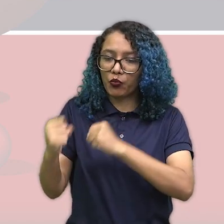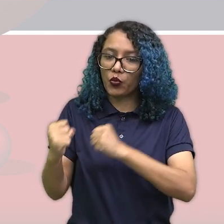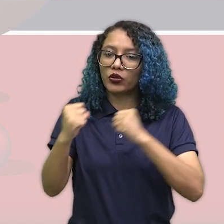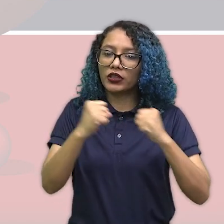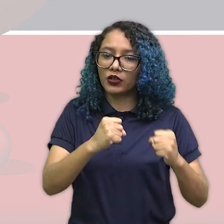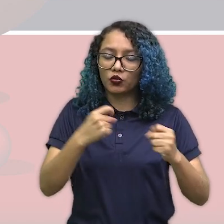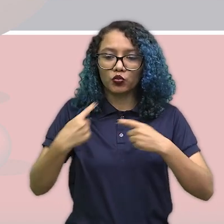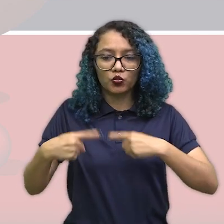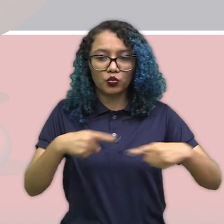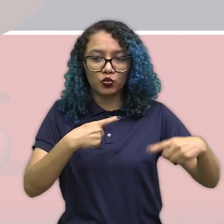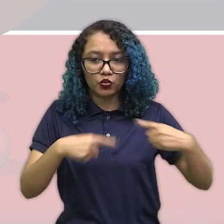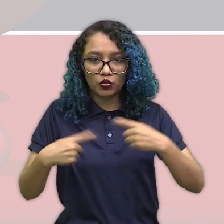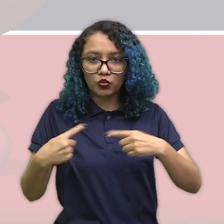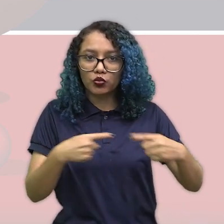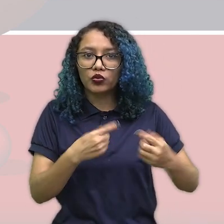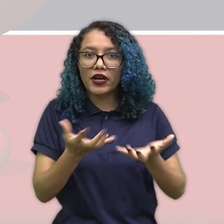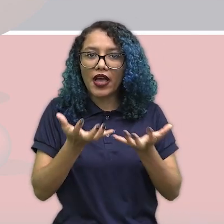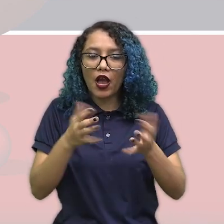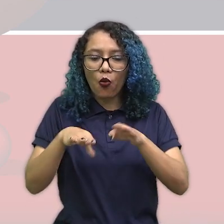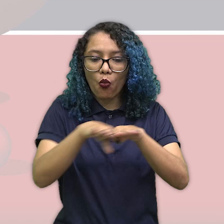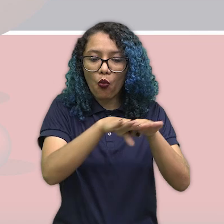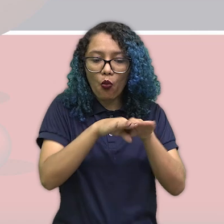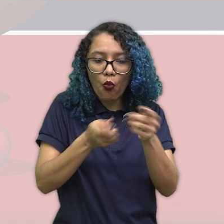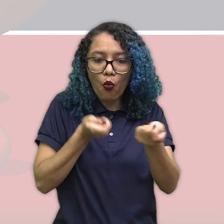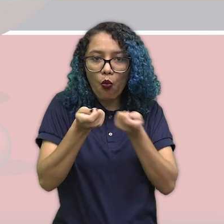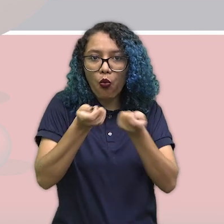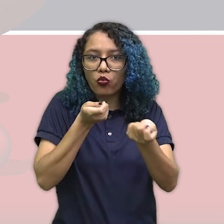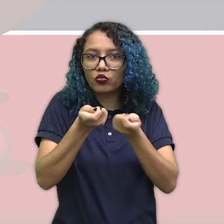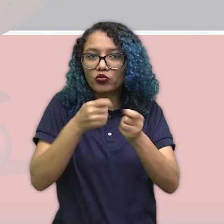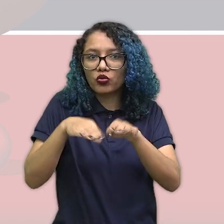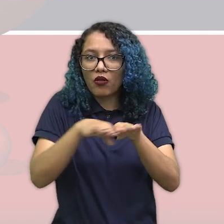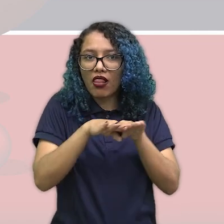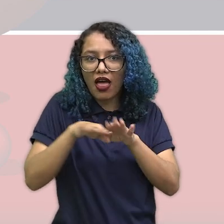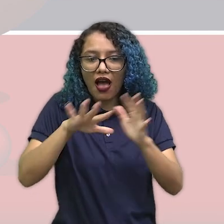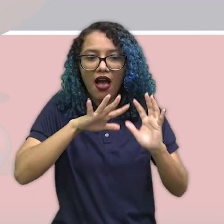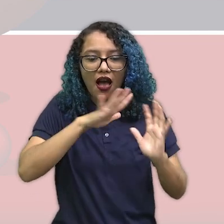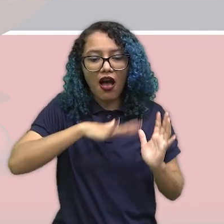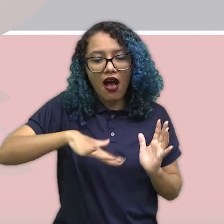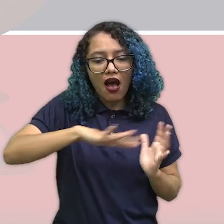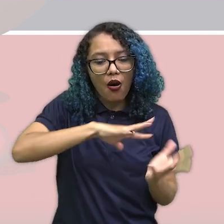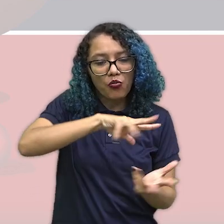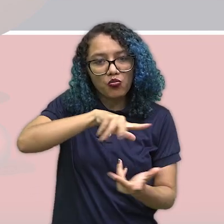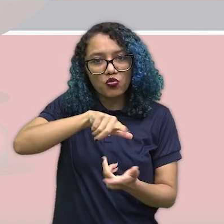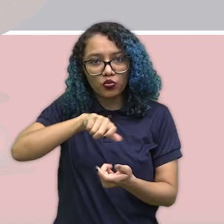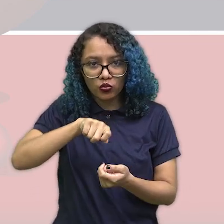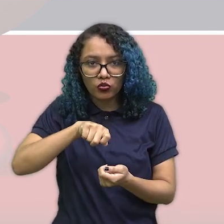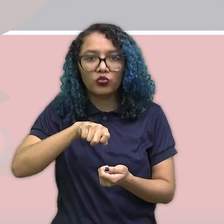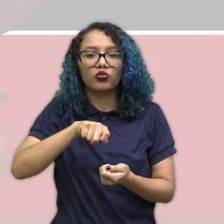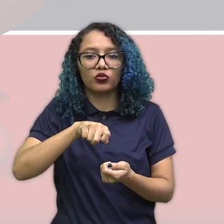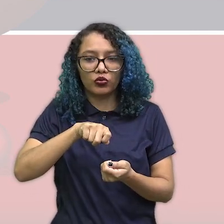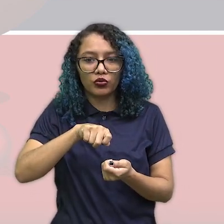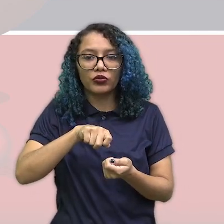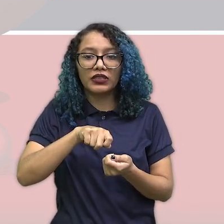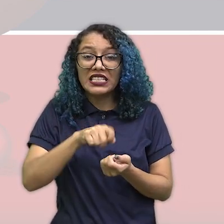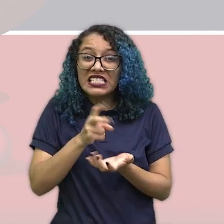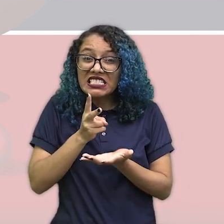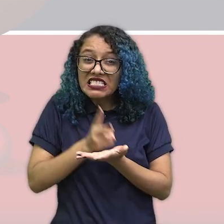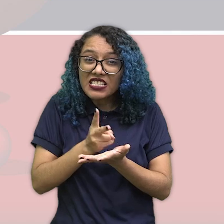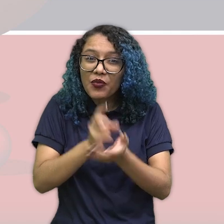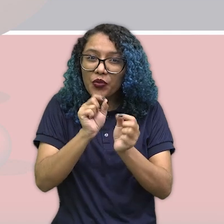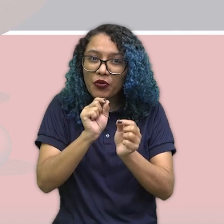vocês, disputavam pela hegemonia, pelo controle do espaço mundial. E a ideia era atrair cada vez